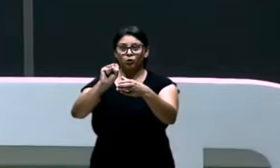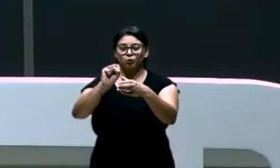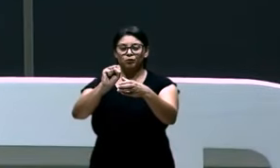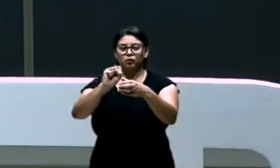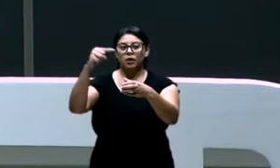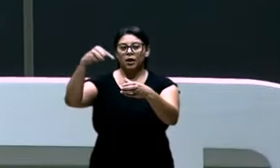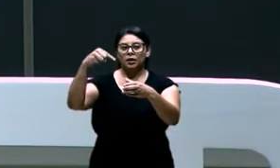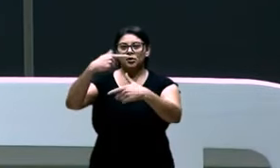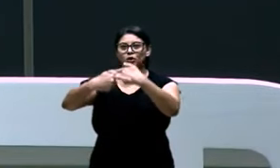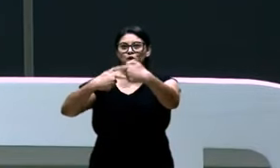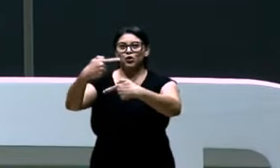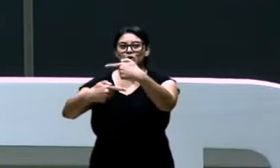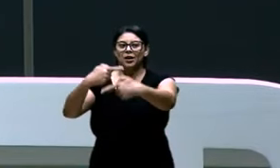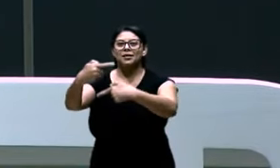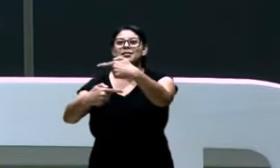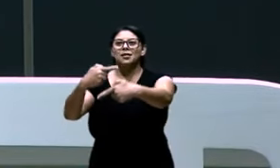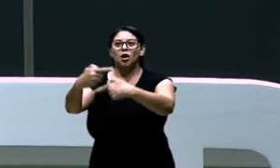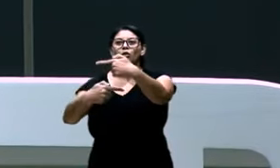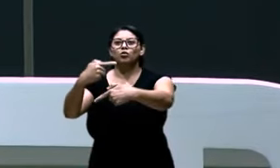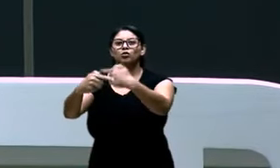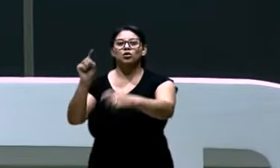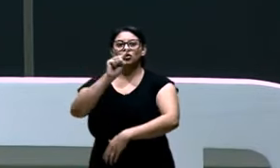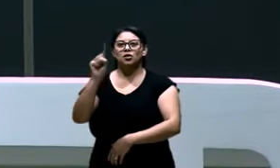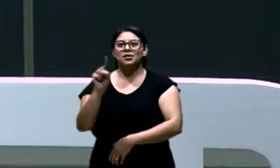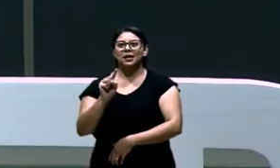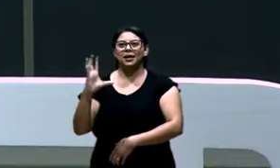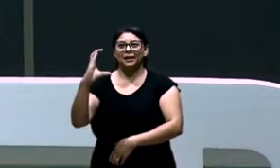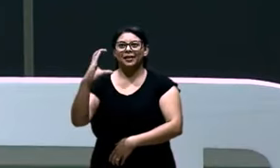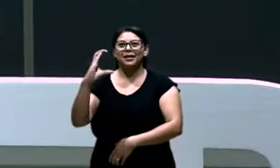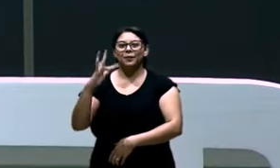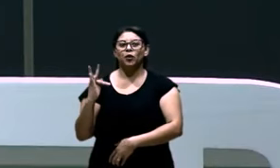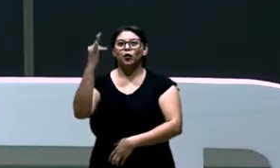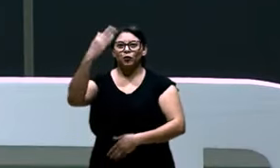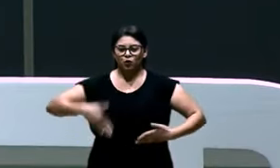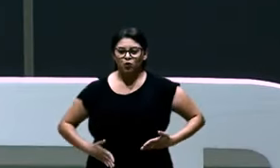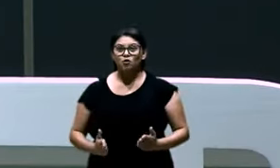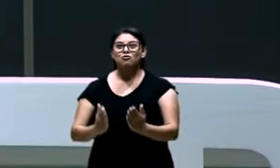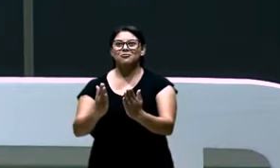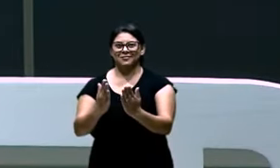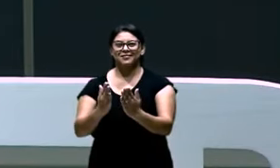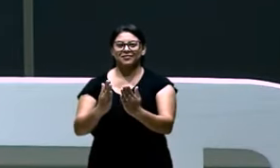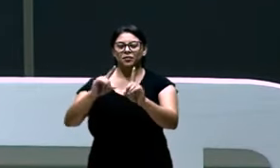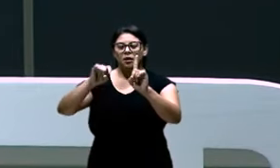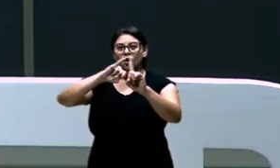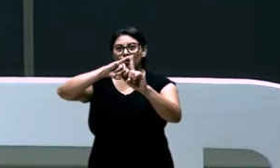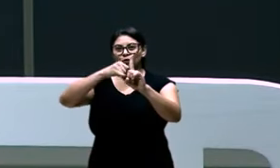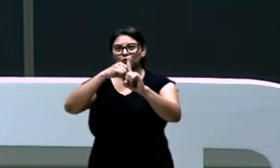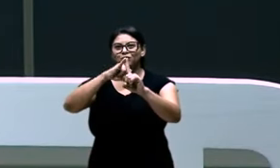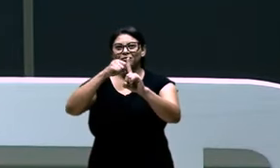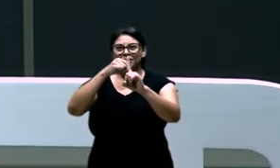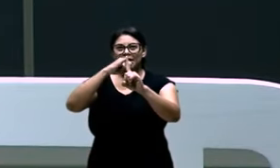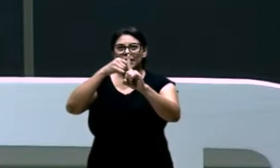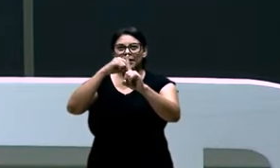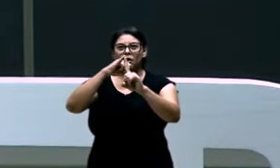esposo dela, Zacarias, é da oitava classe sacerdotal de Abias. Sabe o que Lucas quer nos trazer como